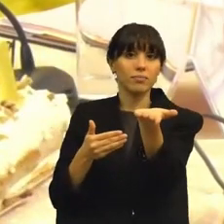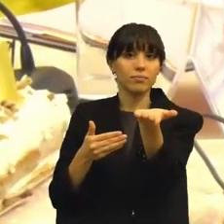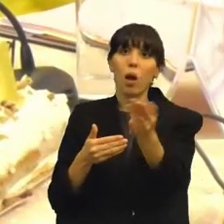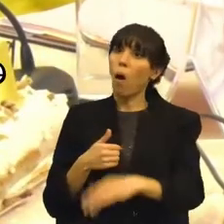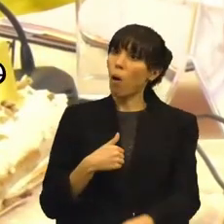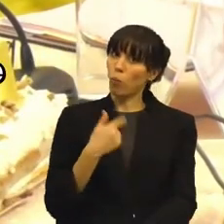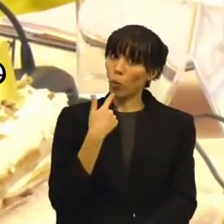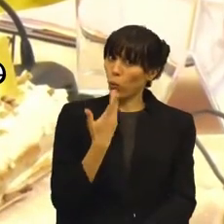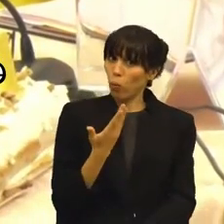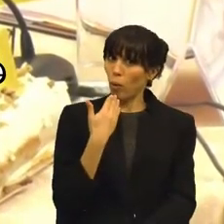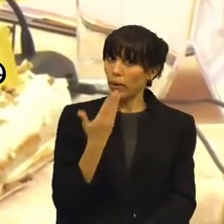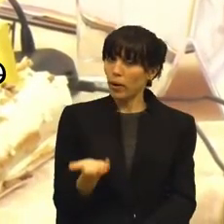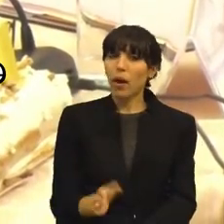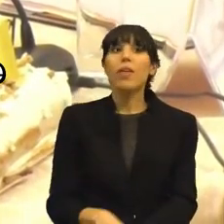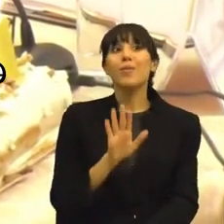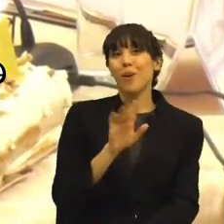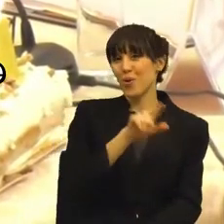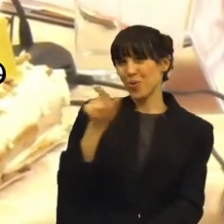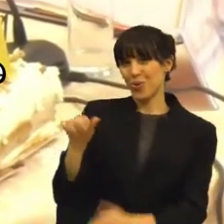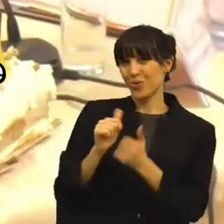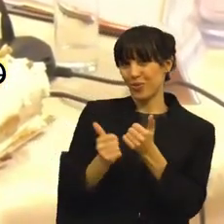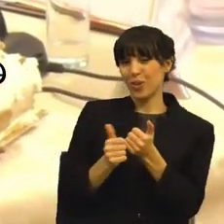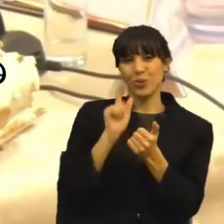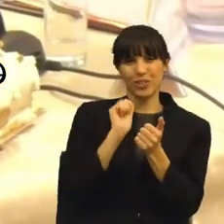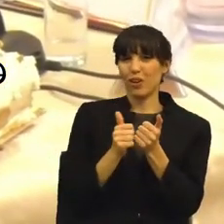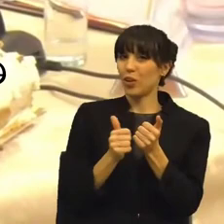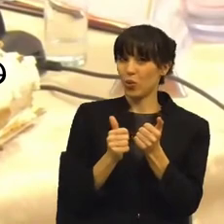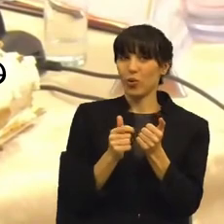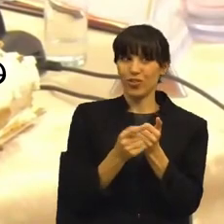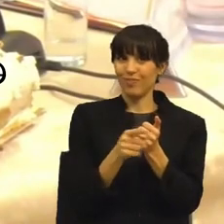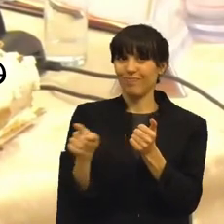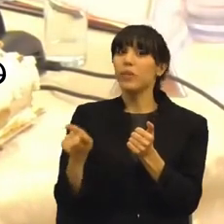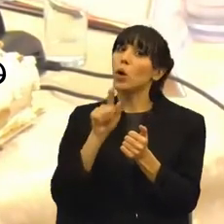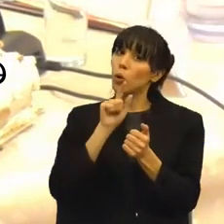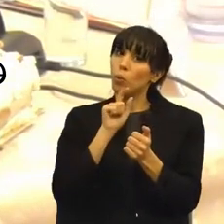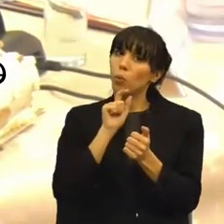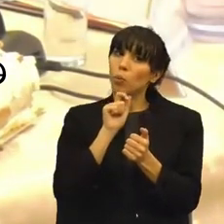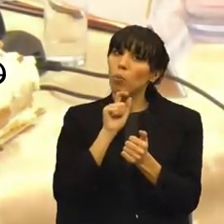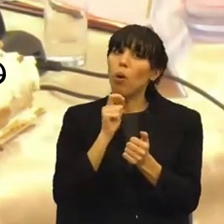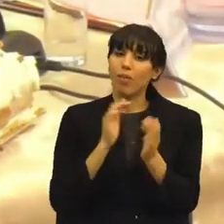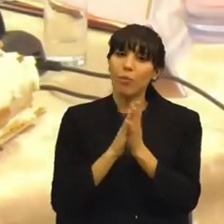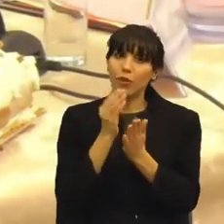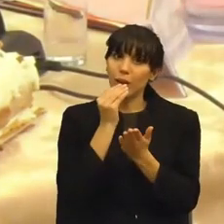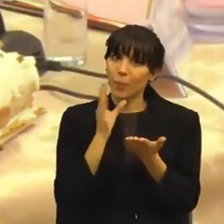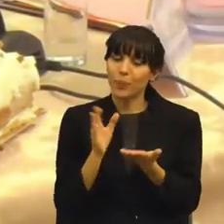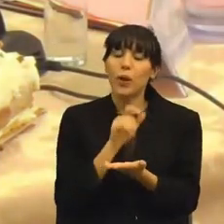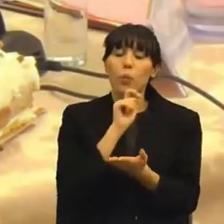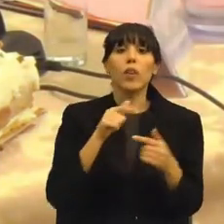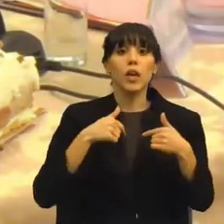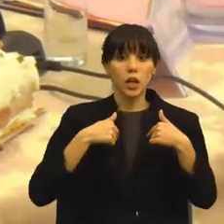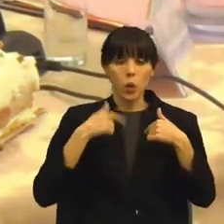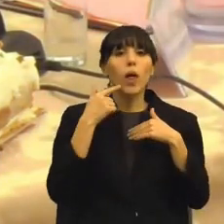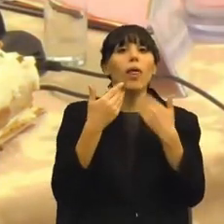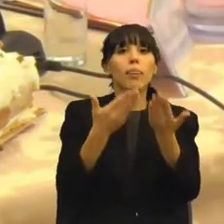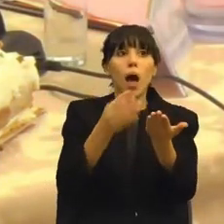Muito obrigado. O que não quer dizer que os outros vereadores e vereadoras também não possam usufruir dele. Eu trouxe-o e fio-lo